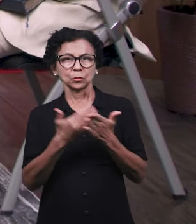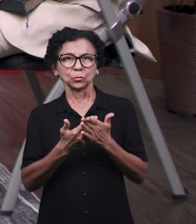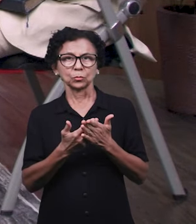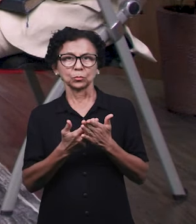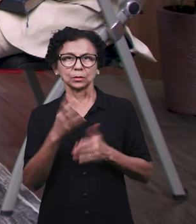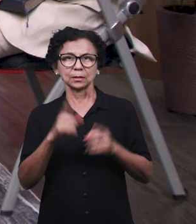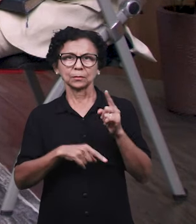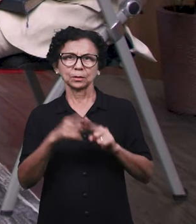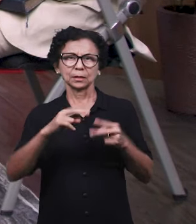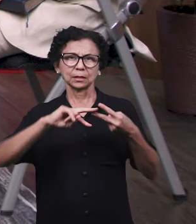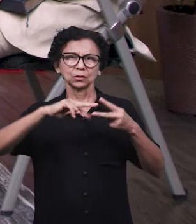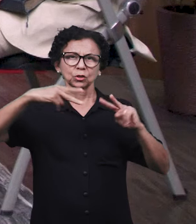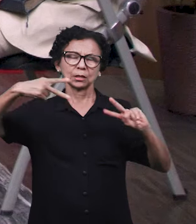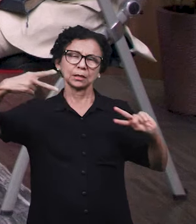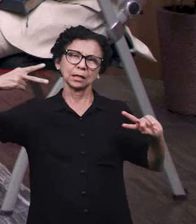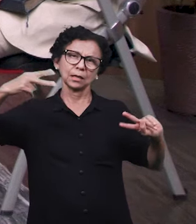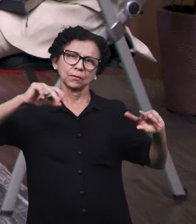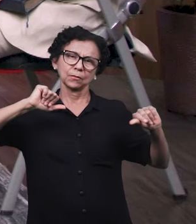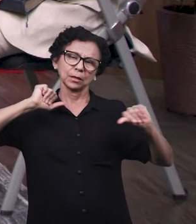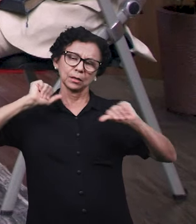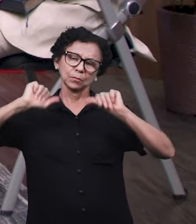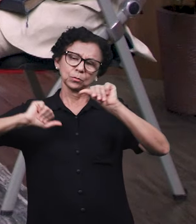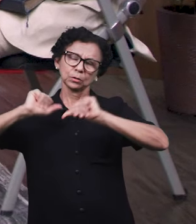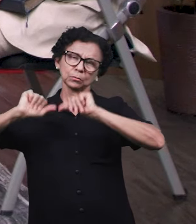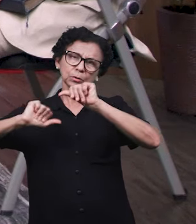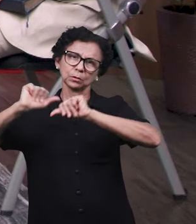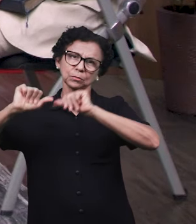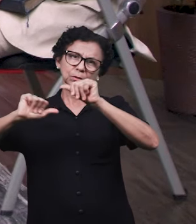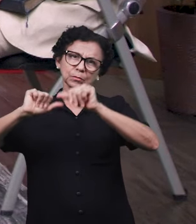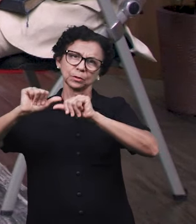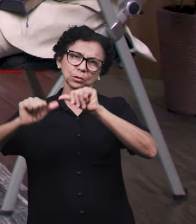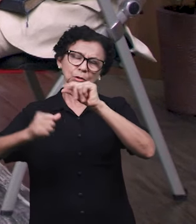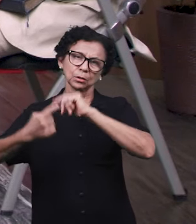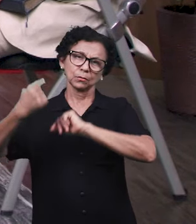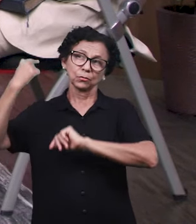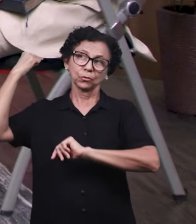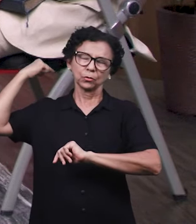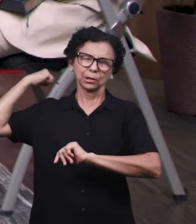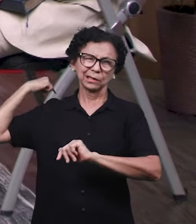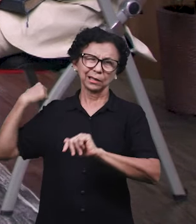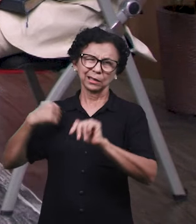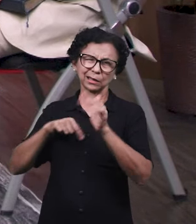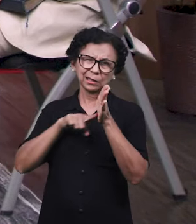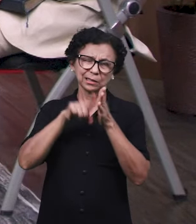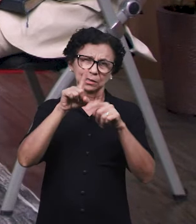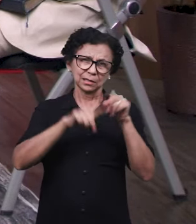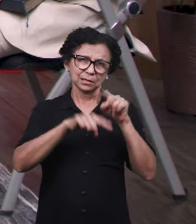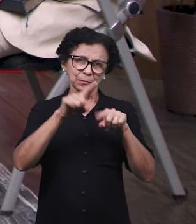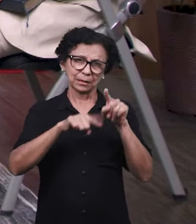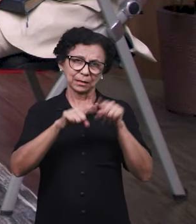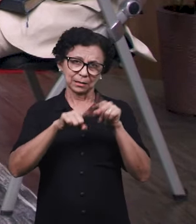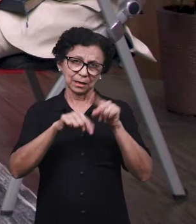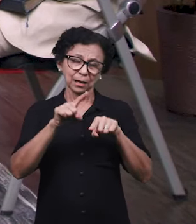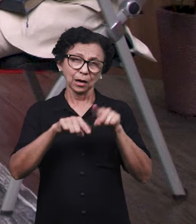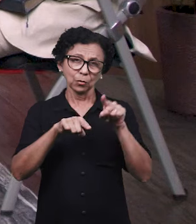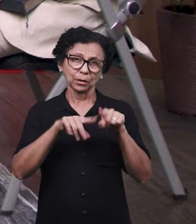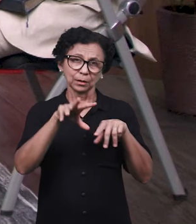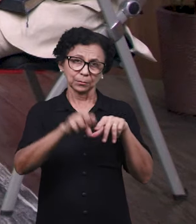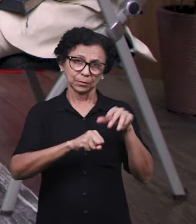o histórico deste material genético de todas essas pessoas, chegou à conclusão de que todas essas pessoas, em